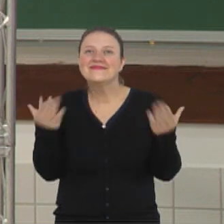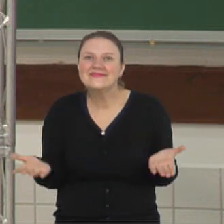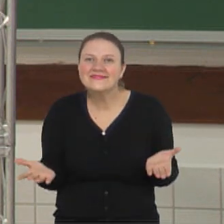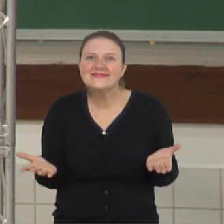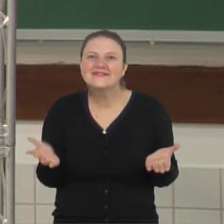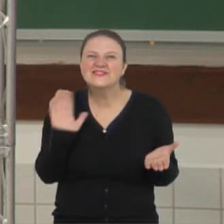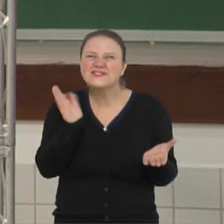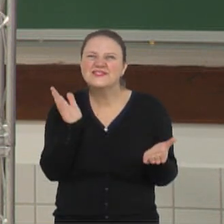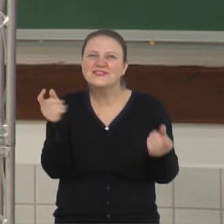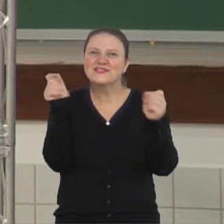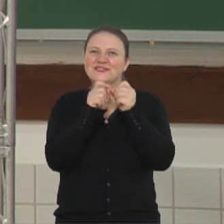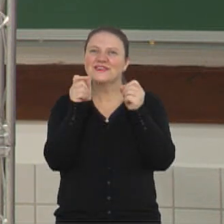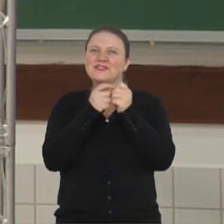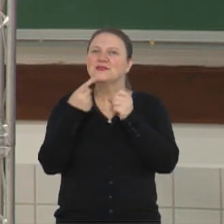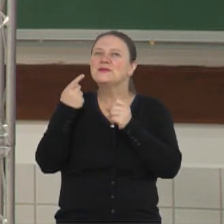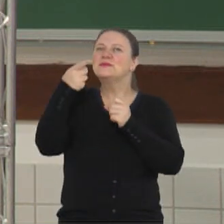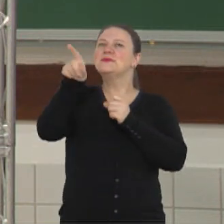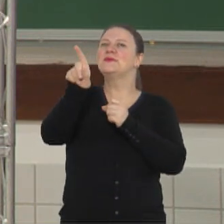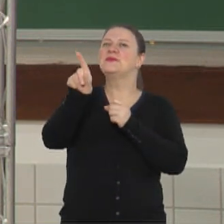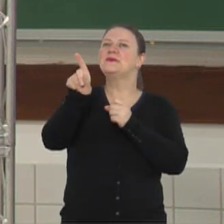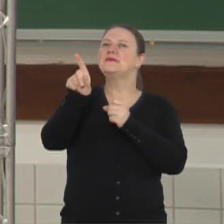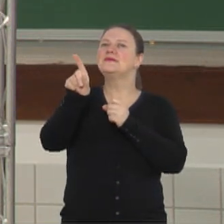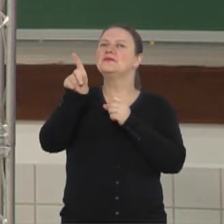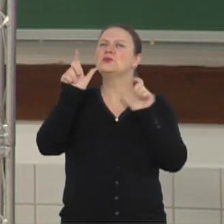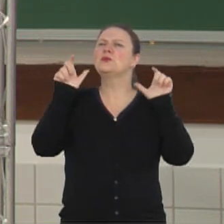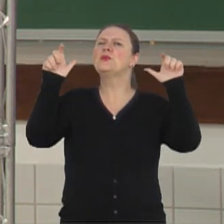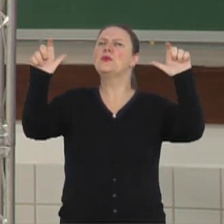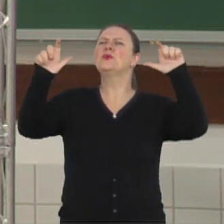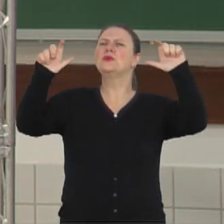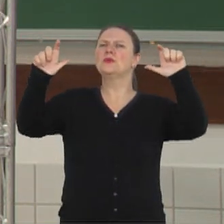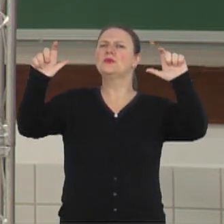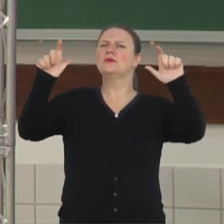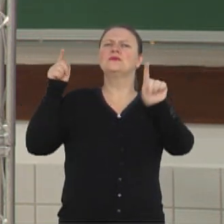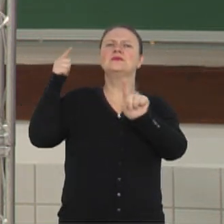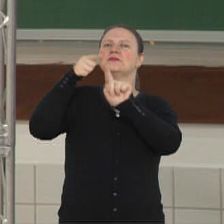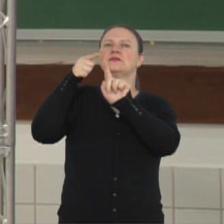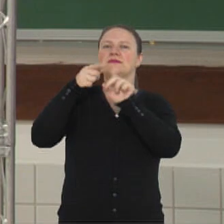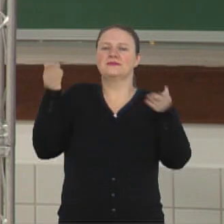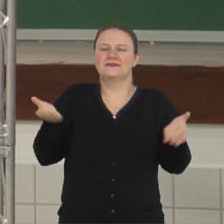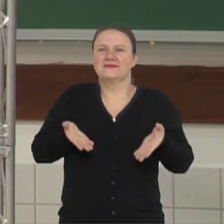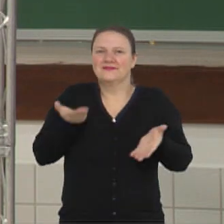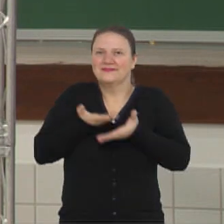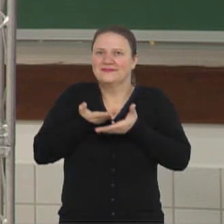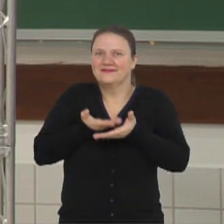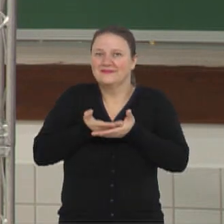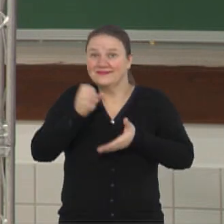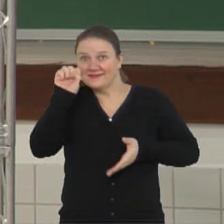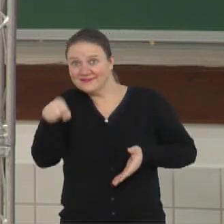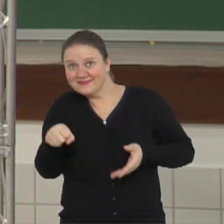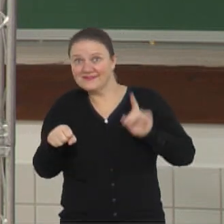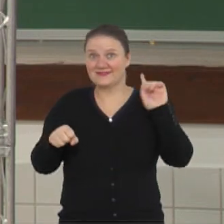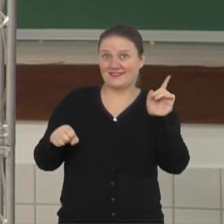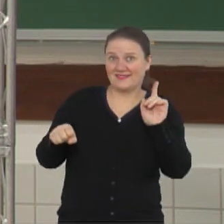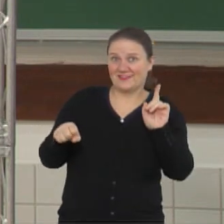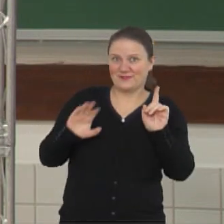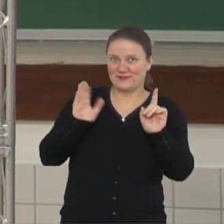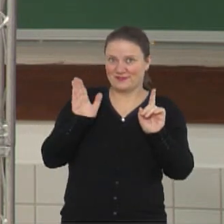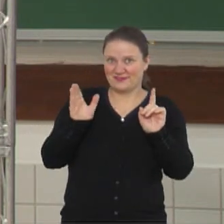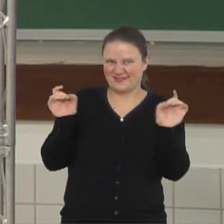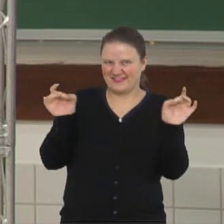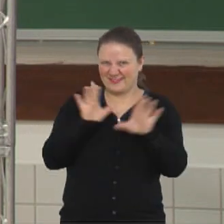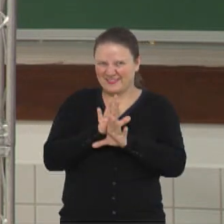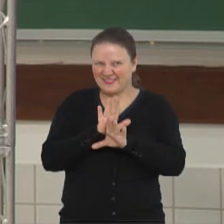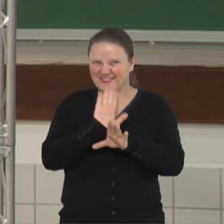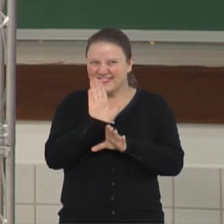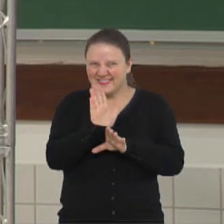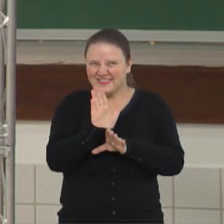Ei, já fez a última expressão, o nosso último desafio da aula de hoje? Sim ou não? Já. Fala para mim que